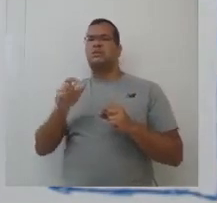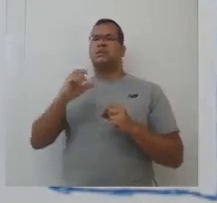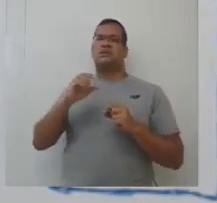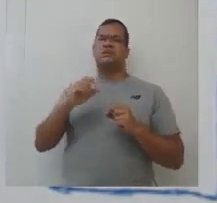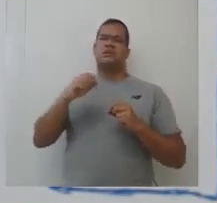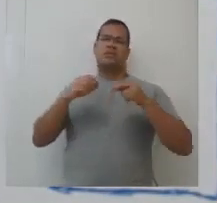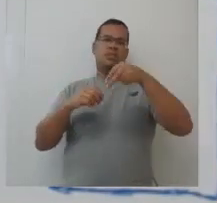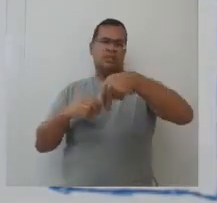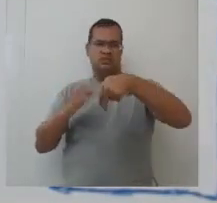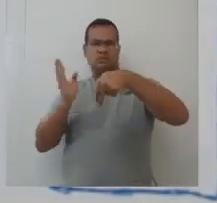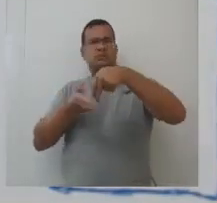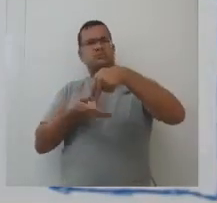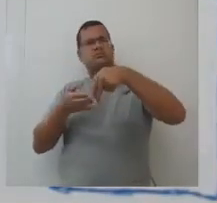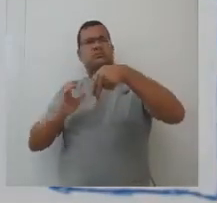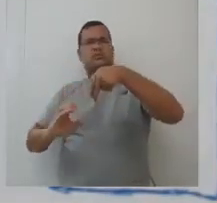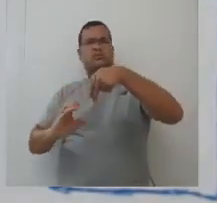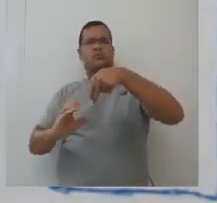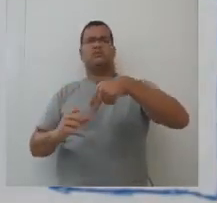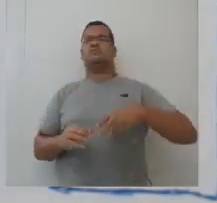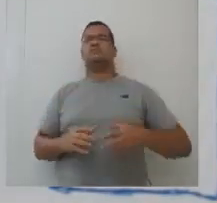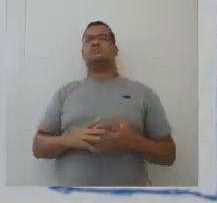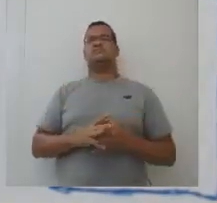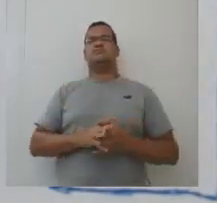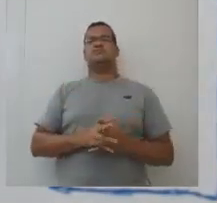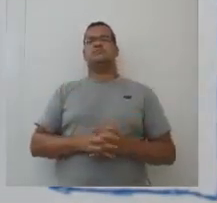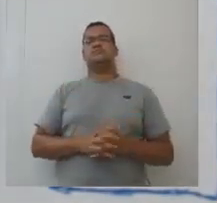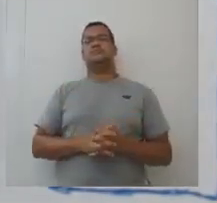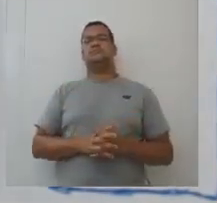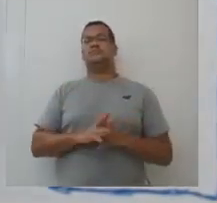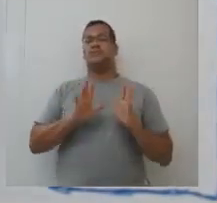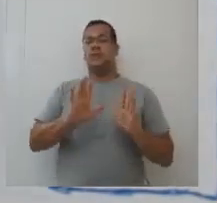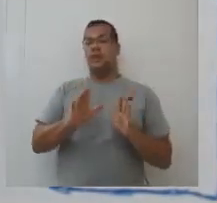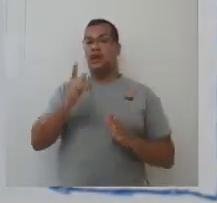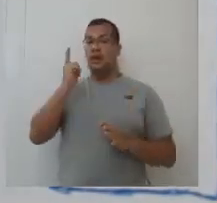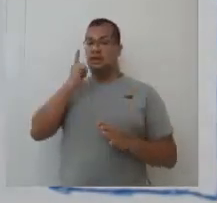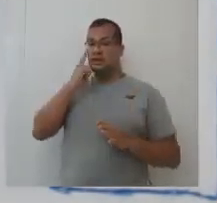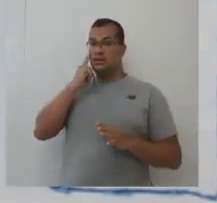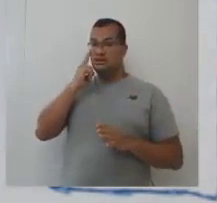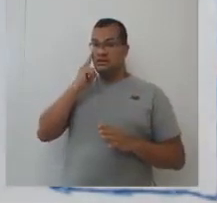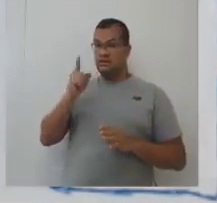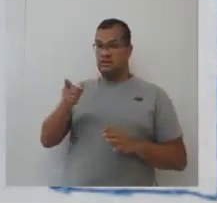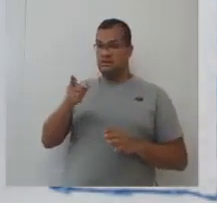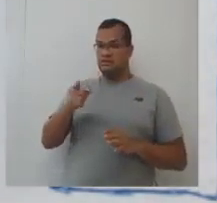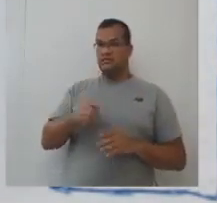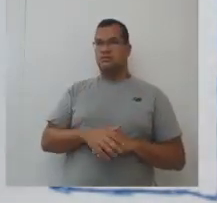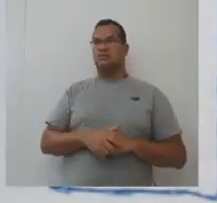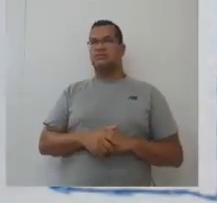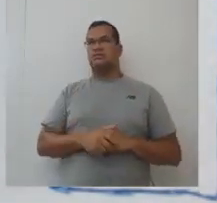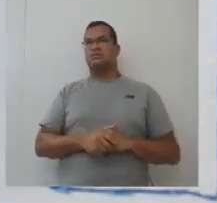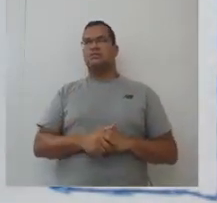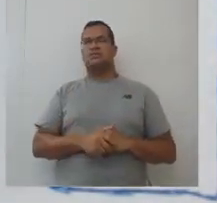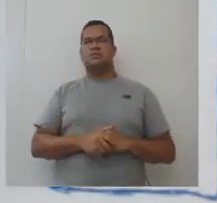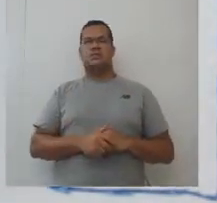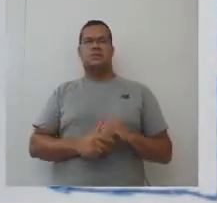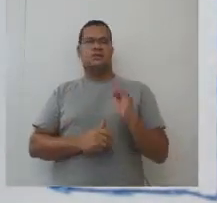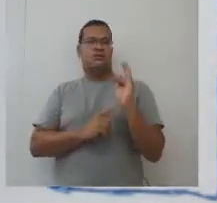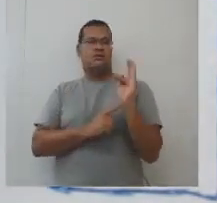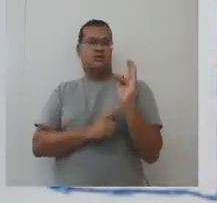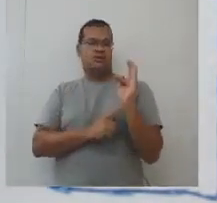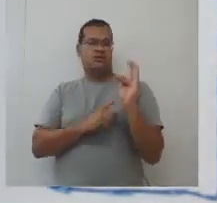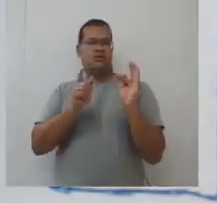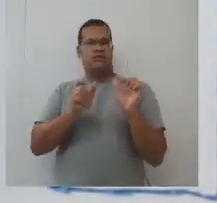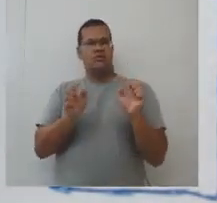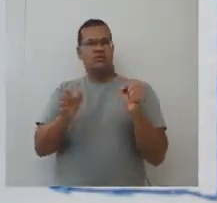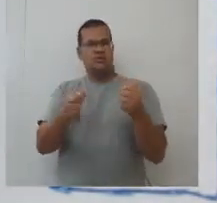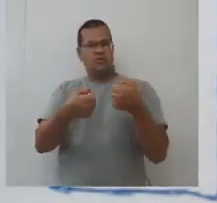100 Newton por Coulomb. Atenção para a unidade. Força